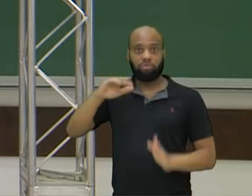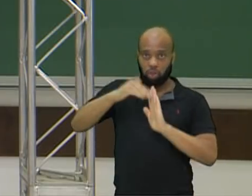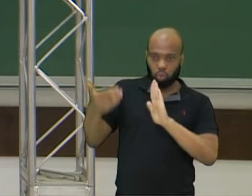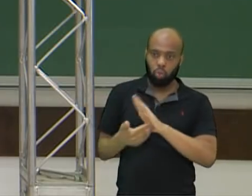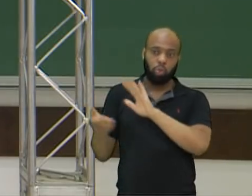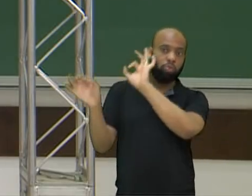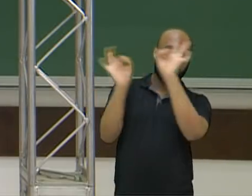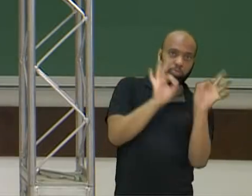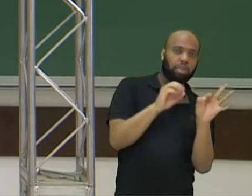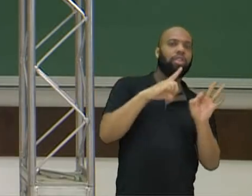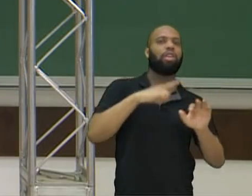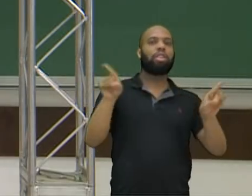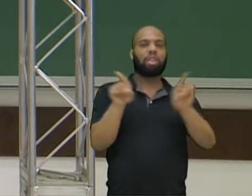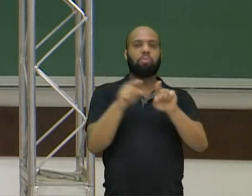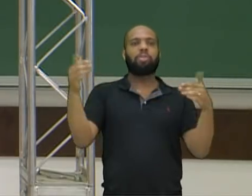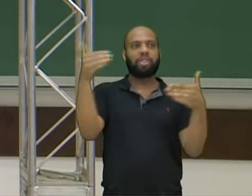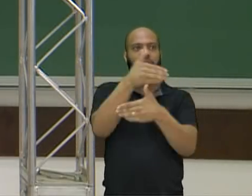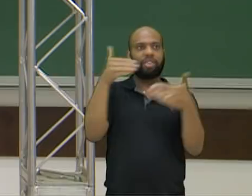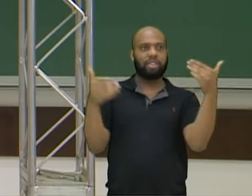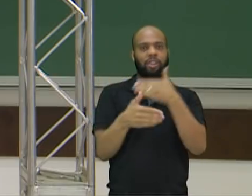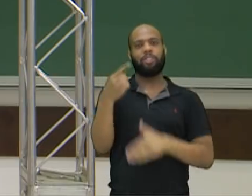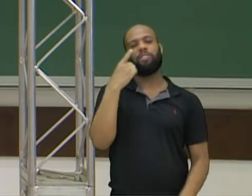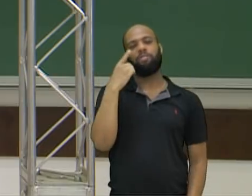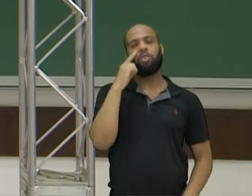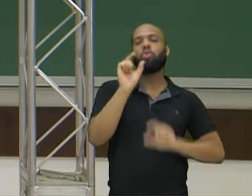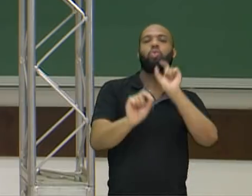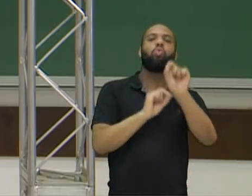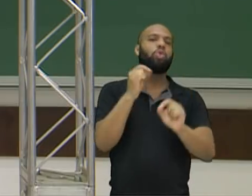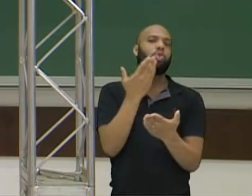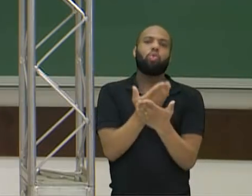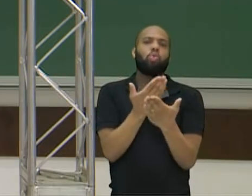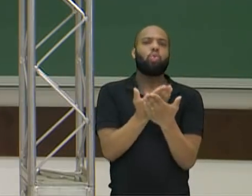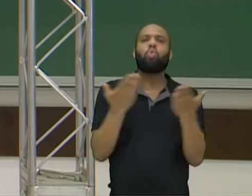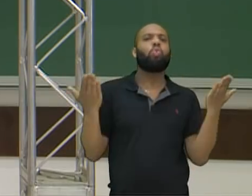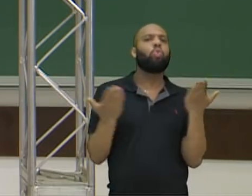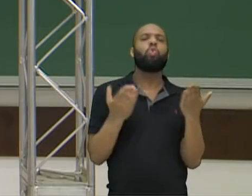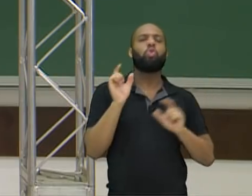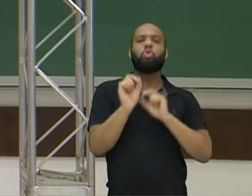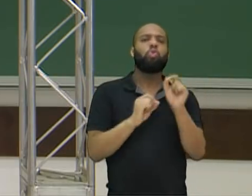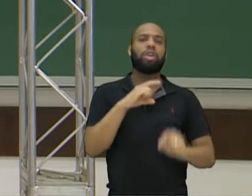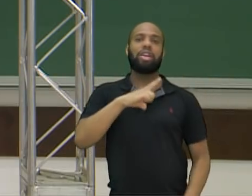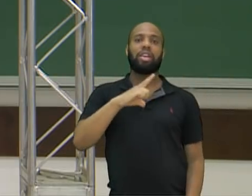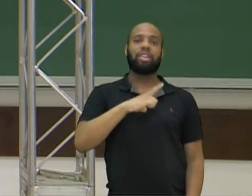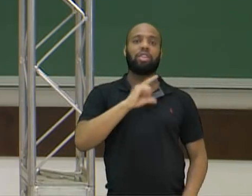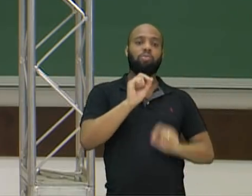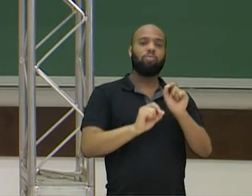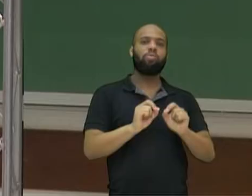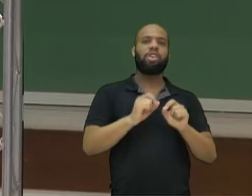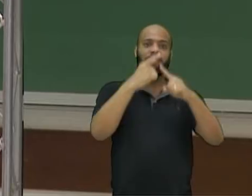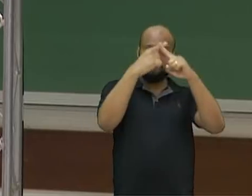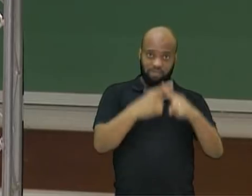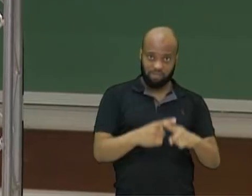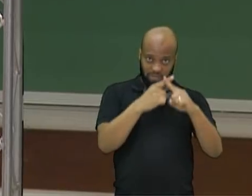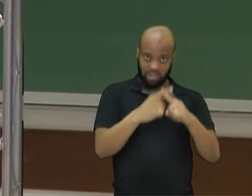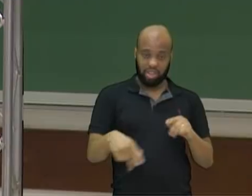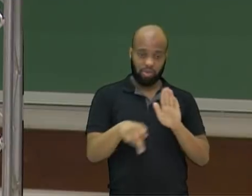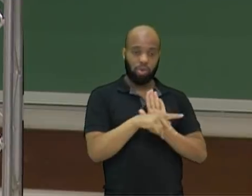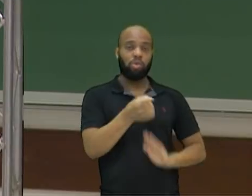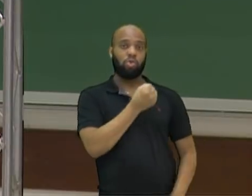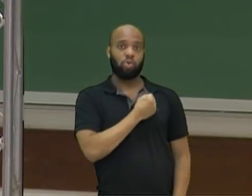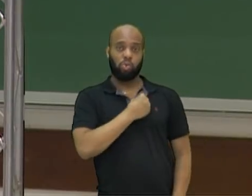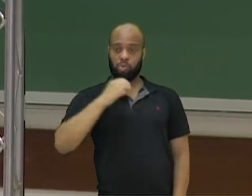aí você tem acesso aos slides. Então, na aula de hoje, vimos as operações de multiplicação com